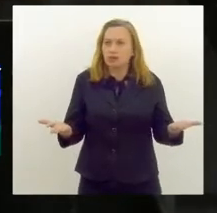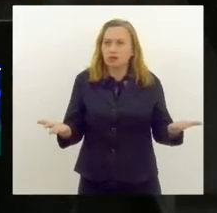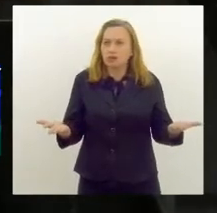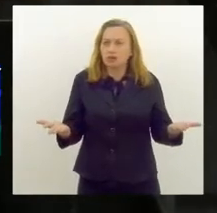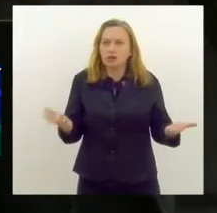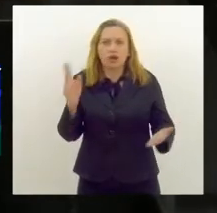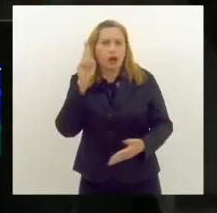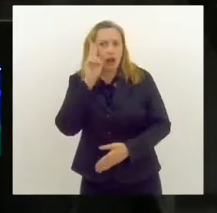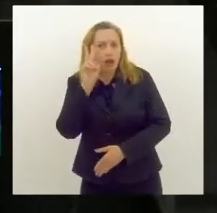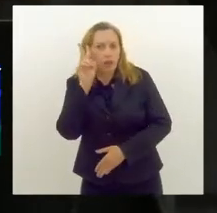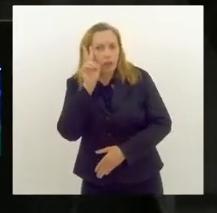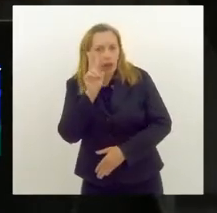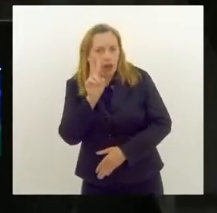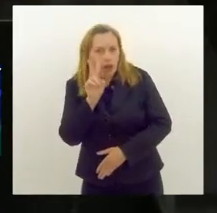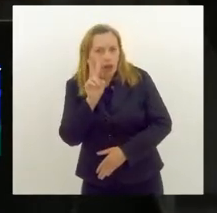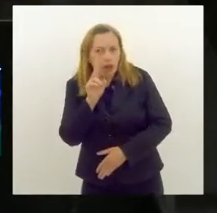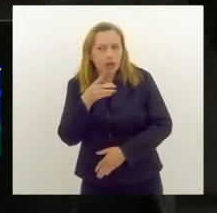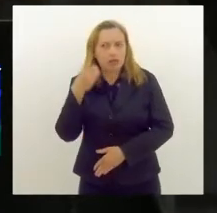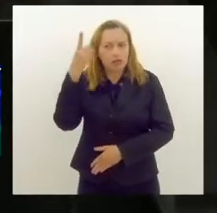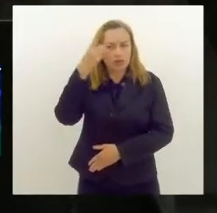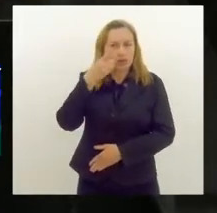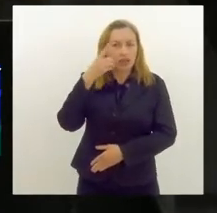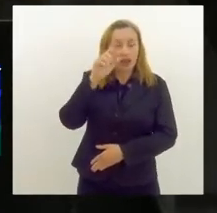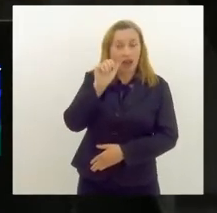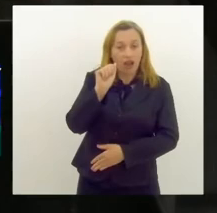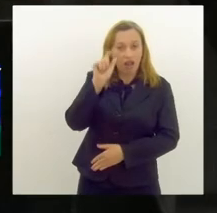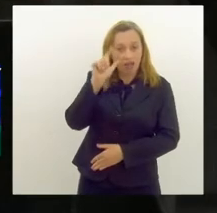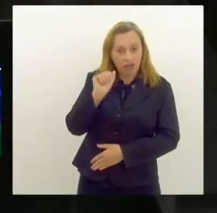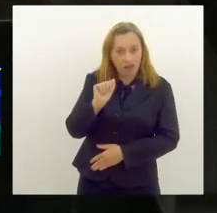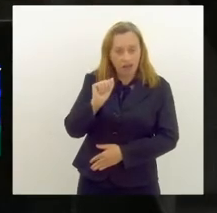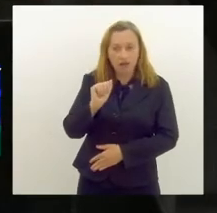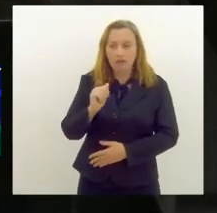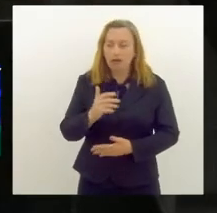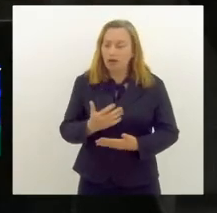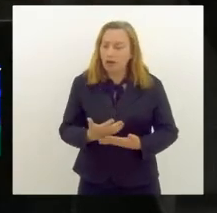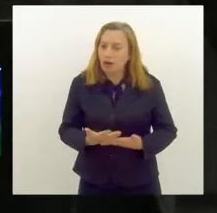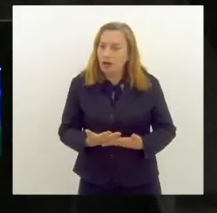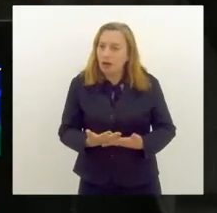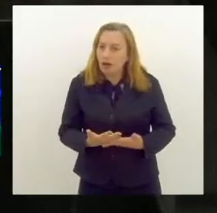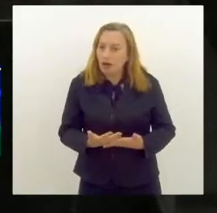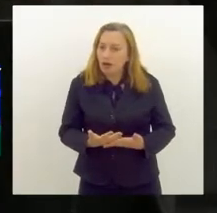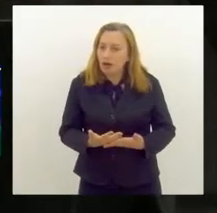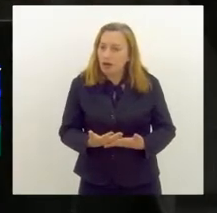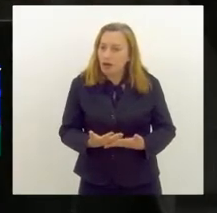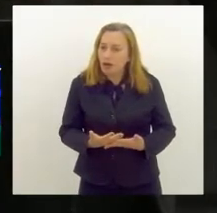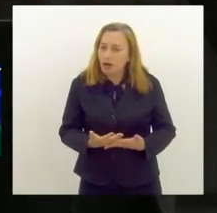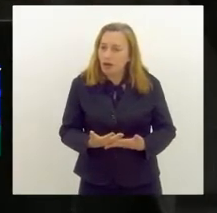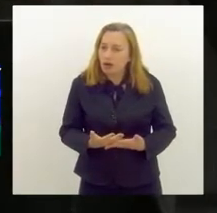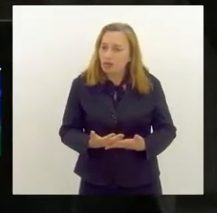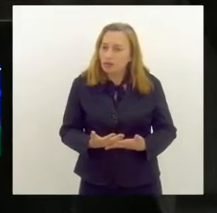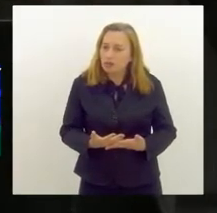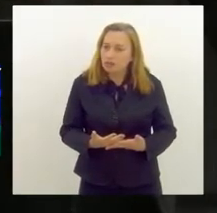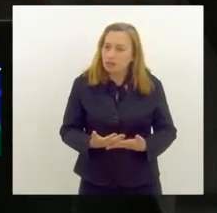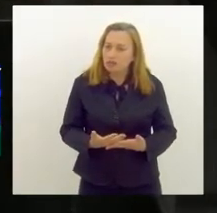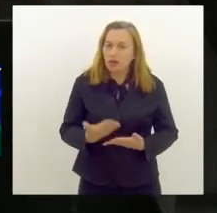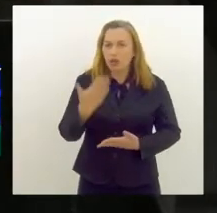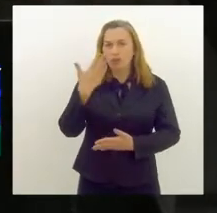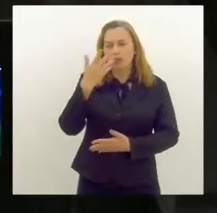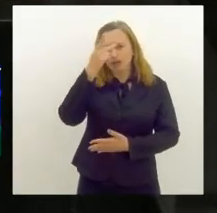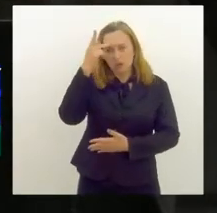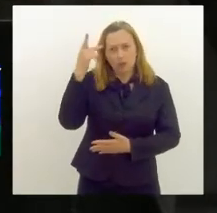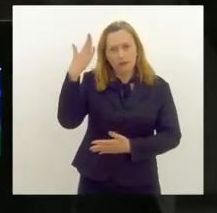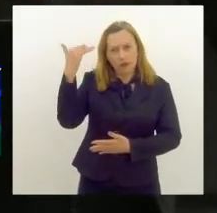me lembrei, deputada Alana Passos, de um autor